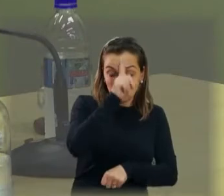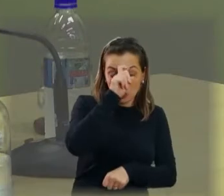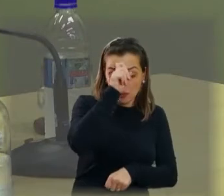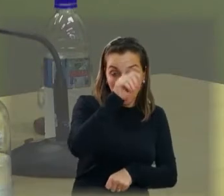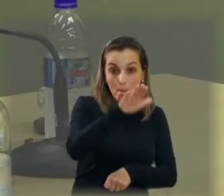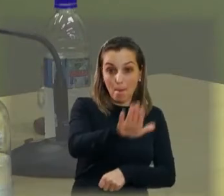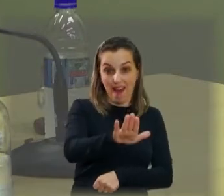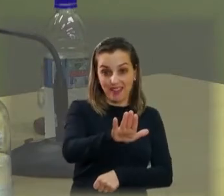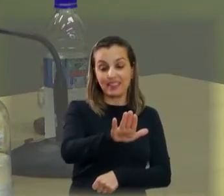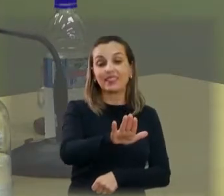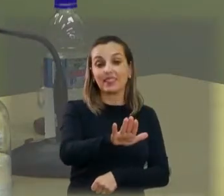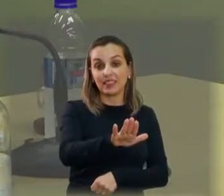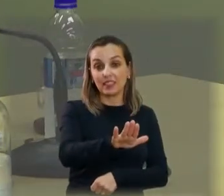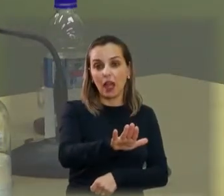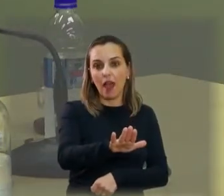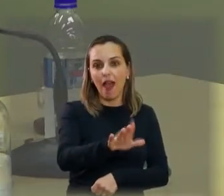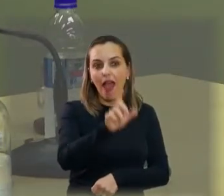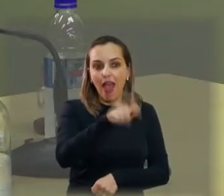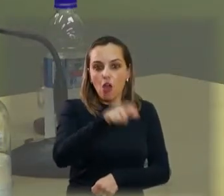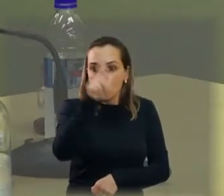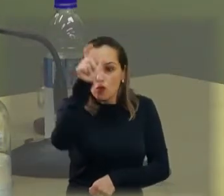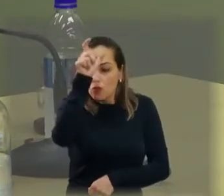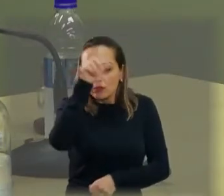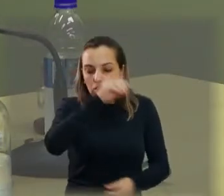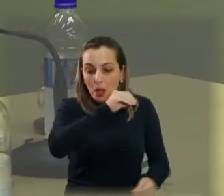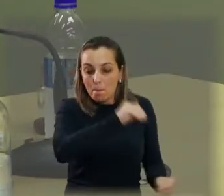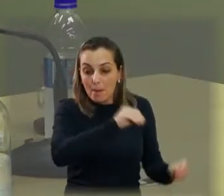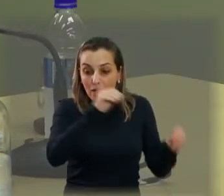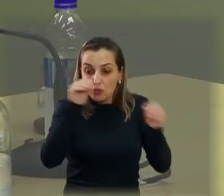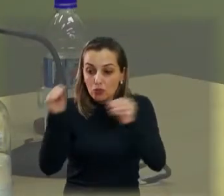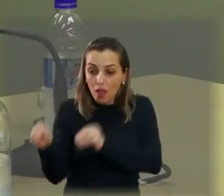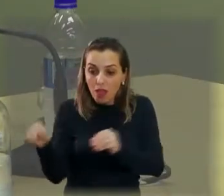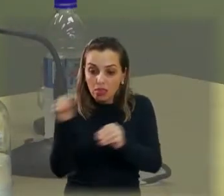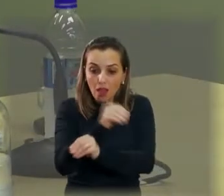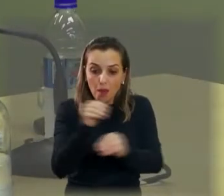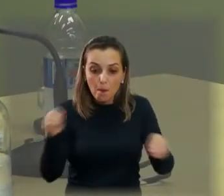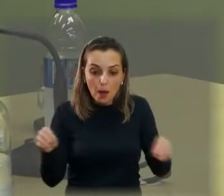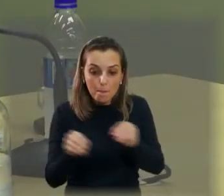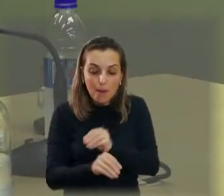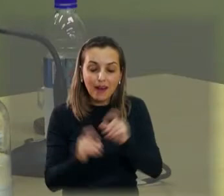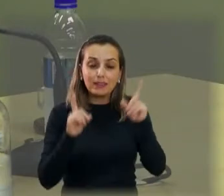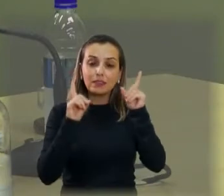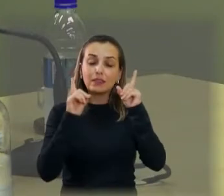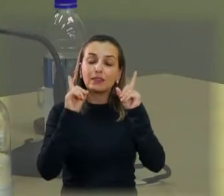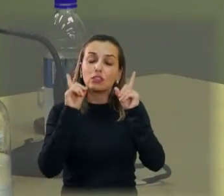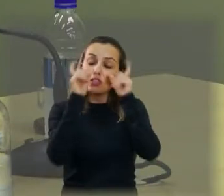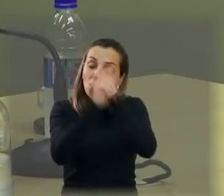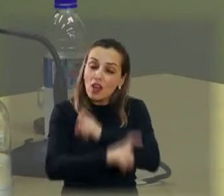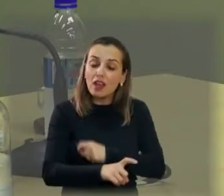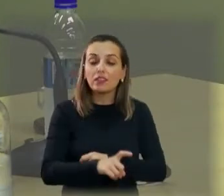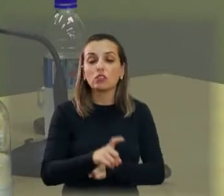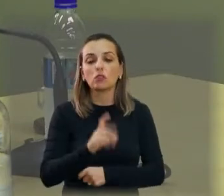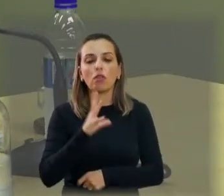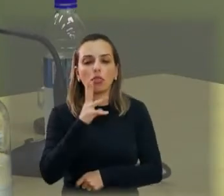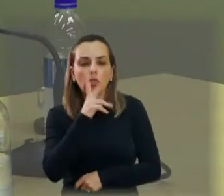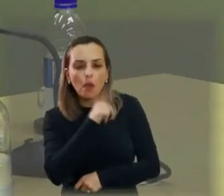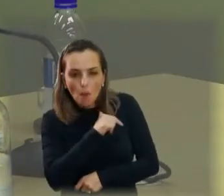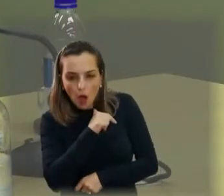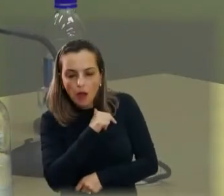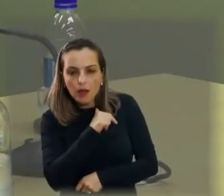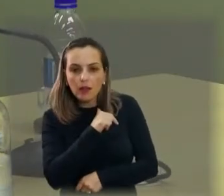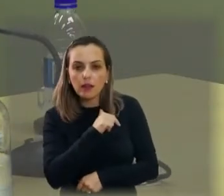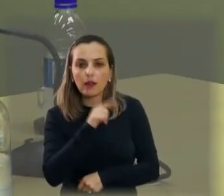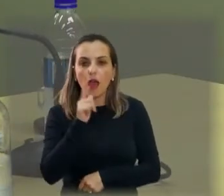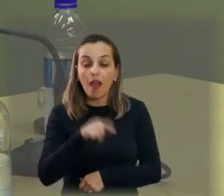mas devido às dificuldades dessa remoção, o encaminhamento é demorado. Muitos devem ser por